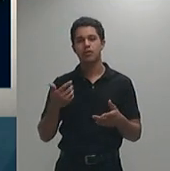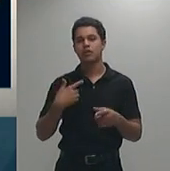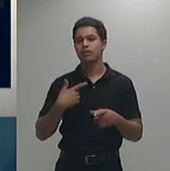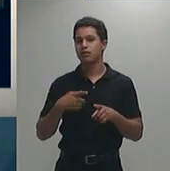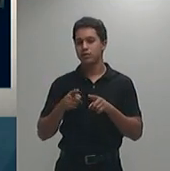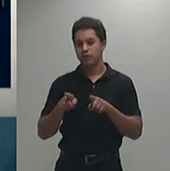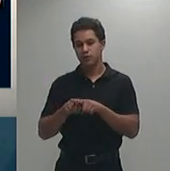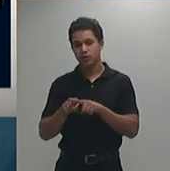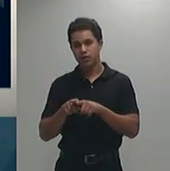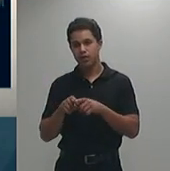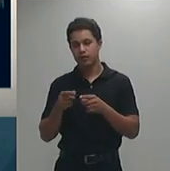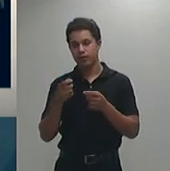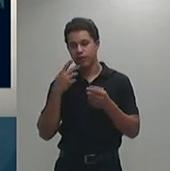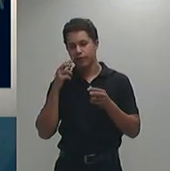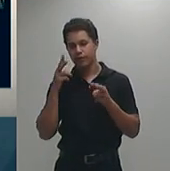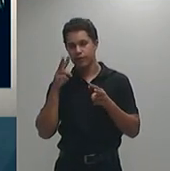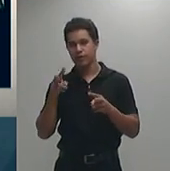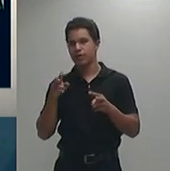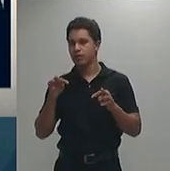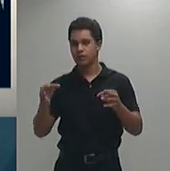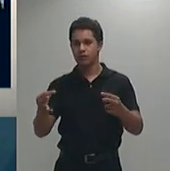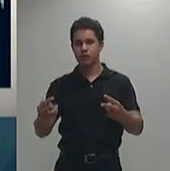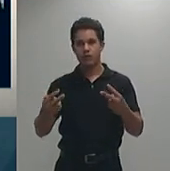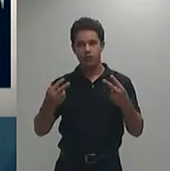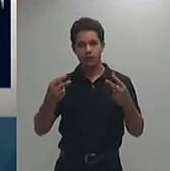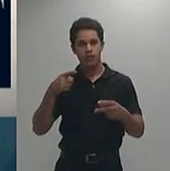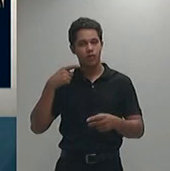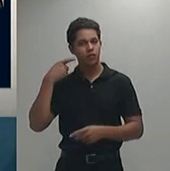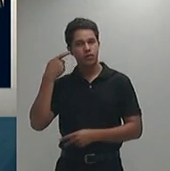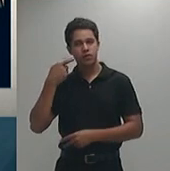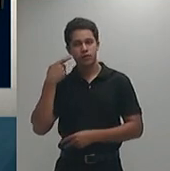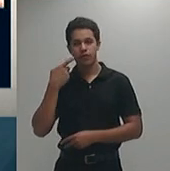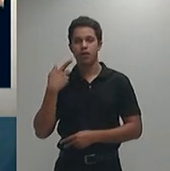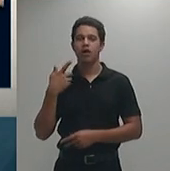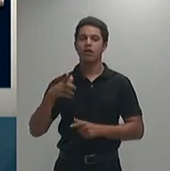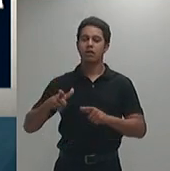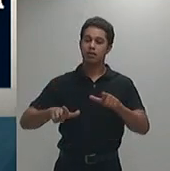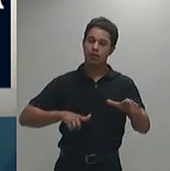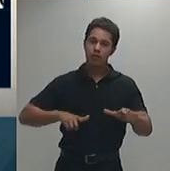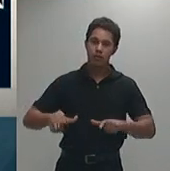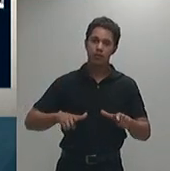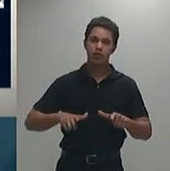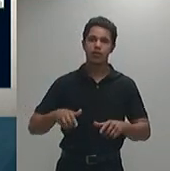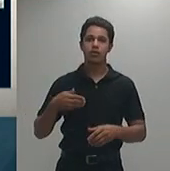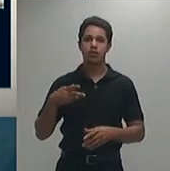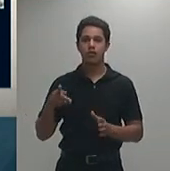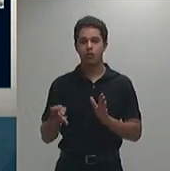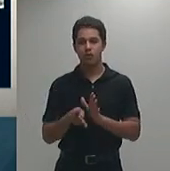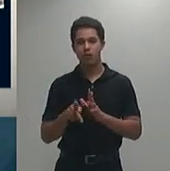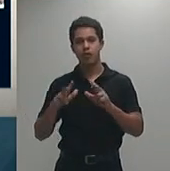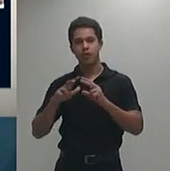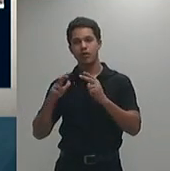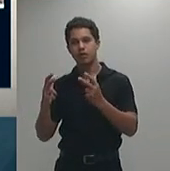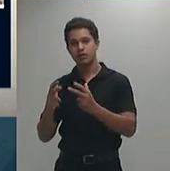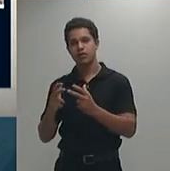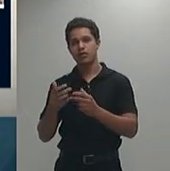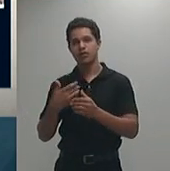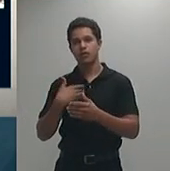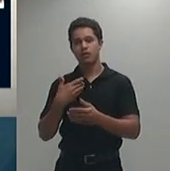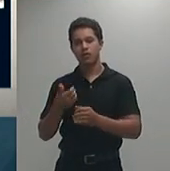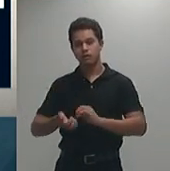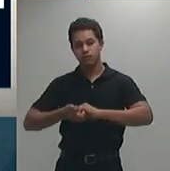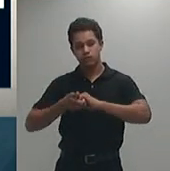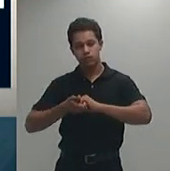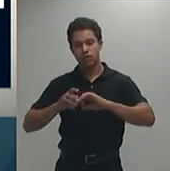República senhoras e senhores advogados e advogados servidores servidores da segurança seleção cumprimenta a todos